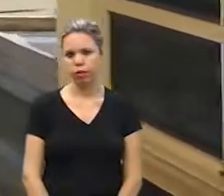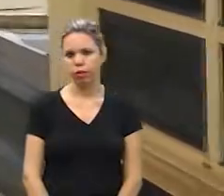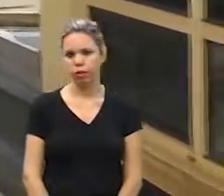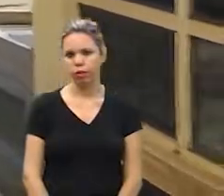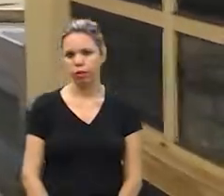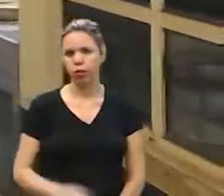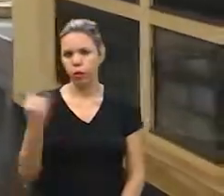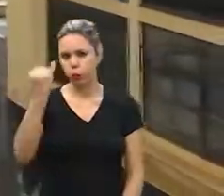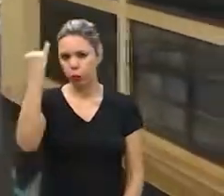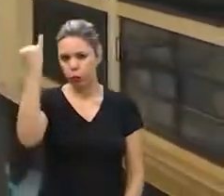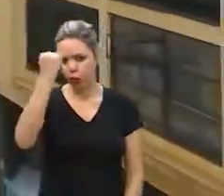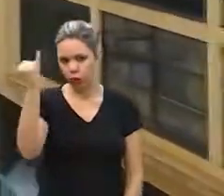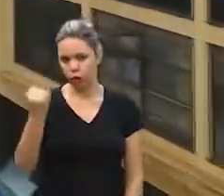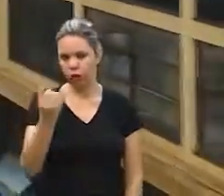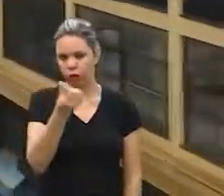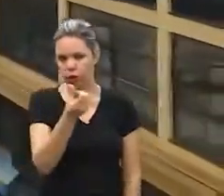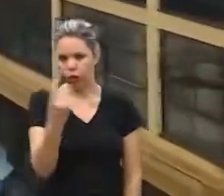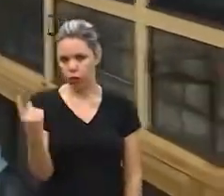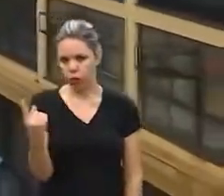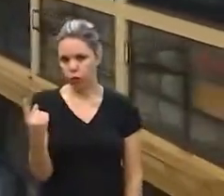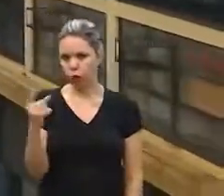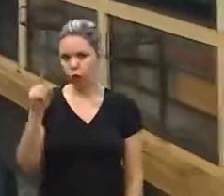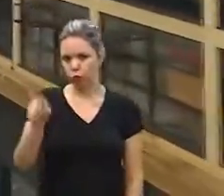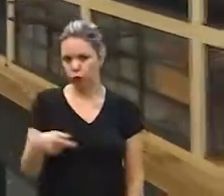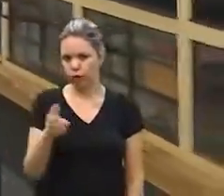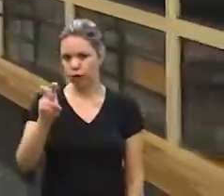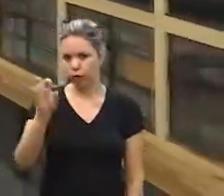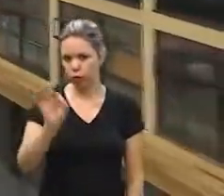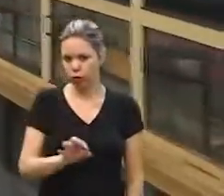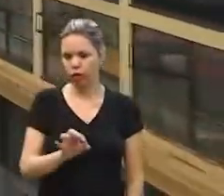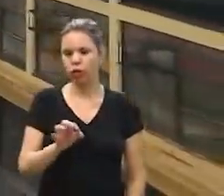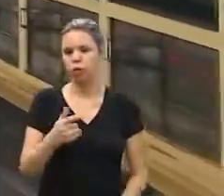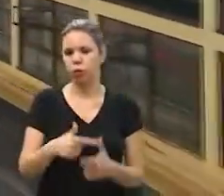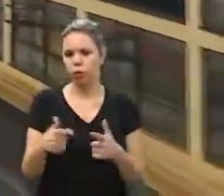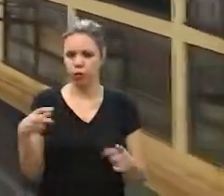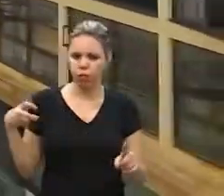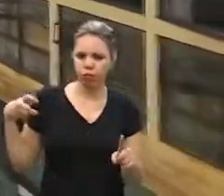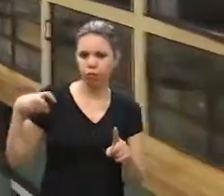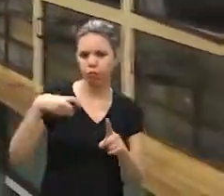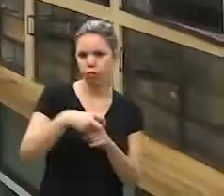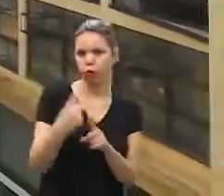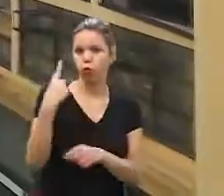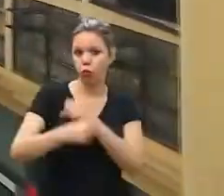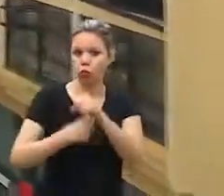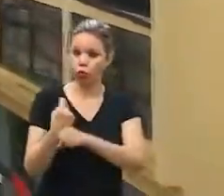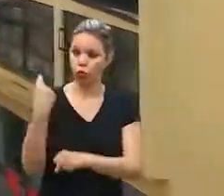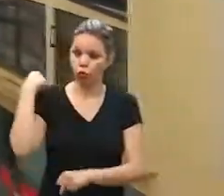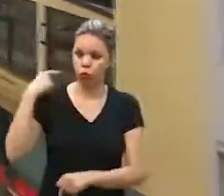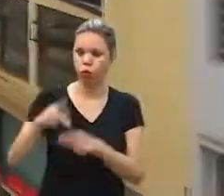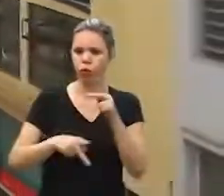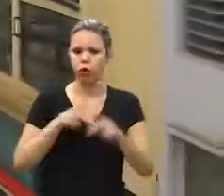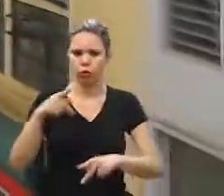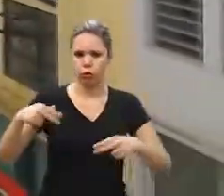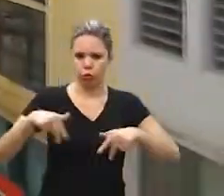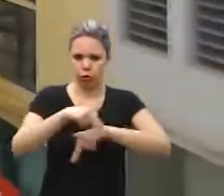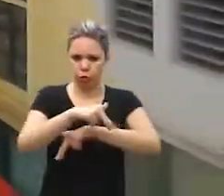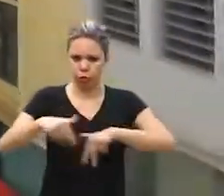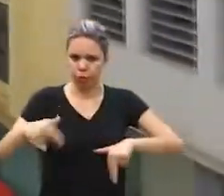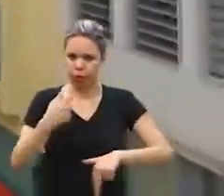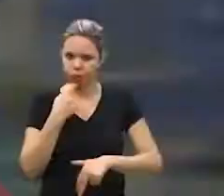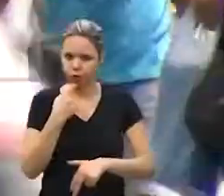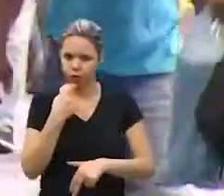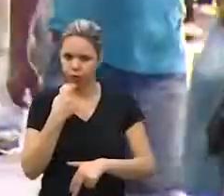Um aumento importante de 61,5% de atropelamentos com vítimas fatais no último ano com pedestres